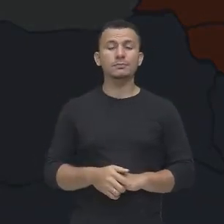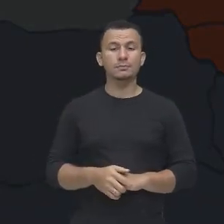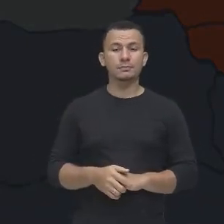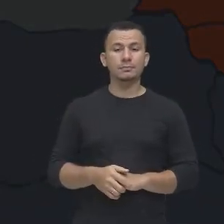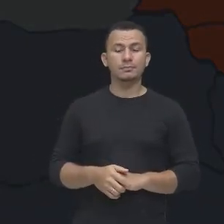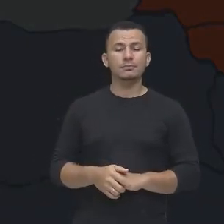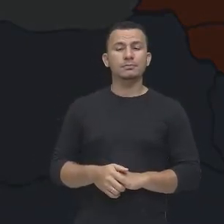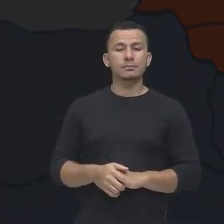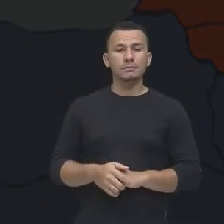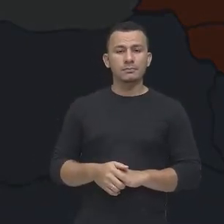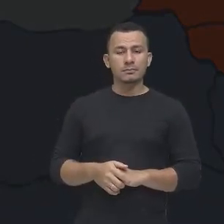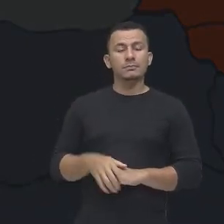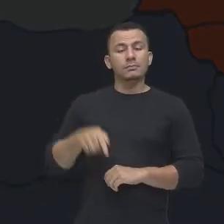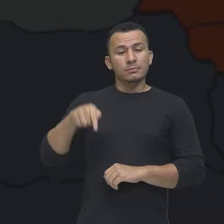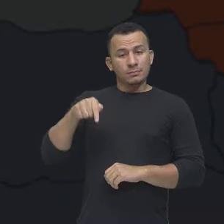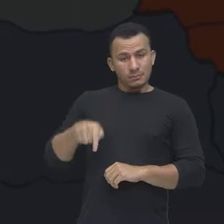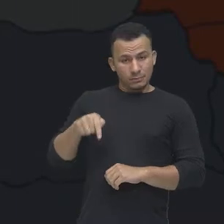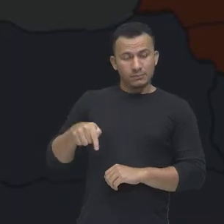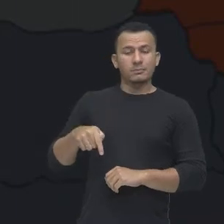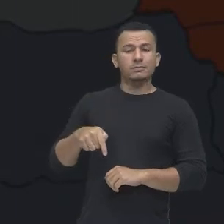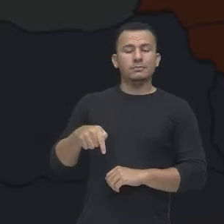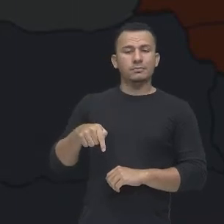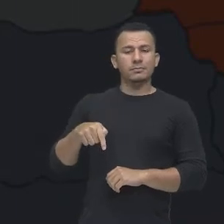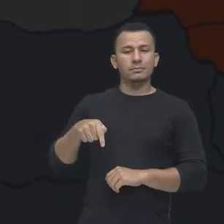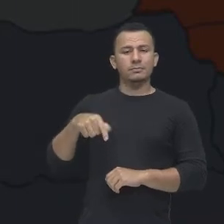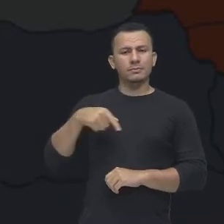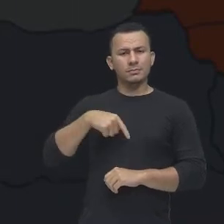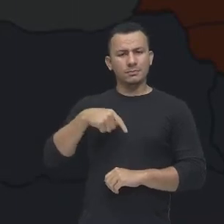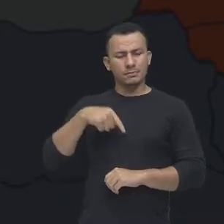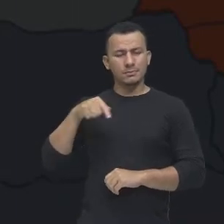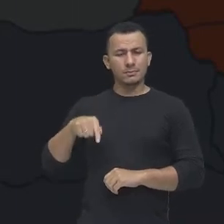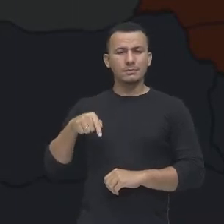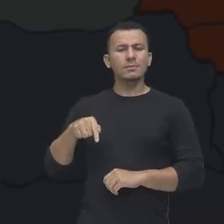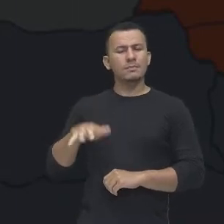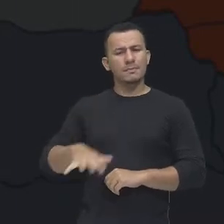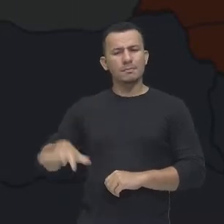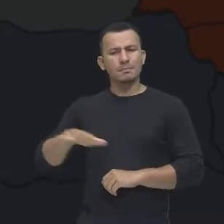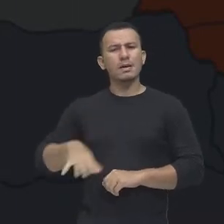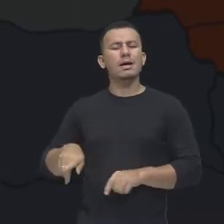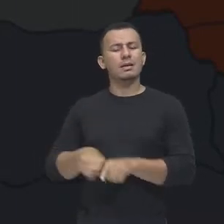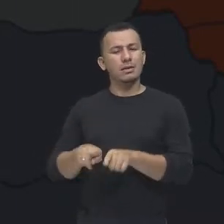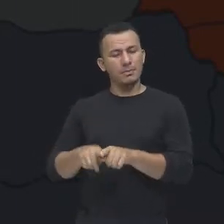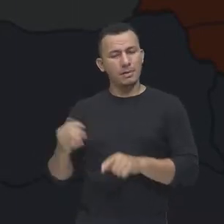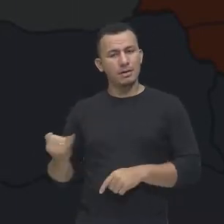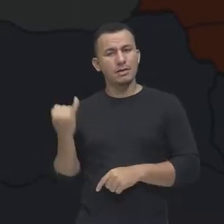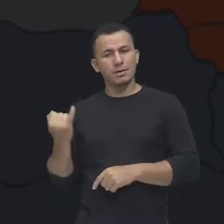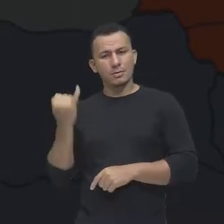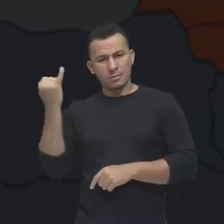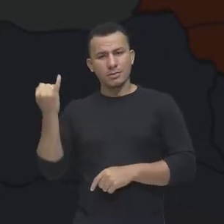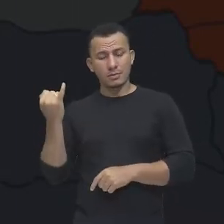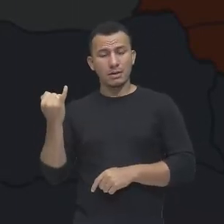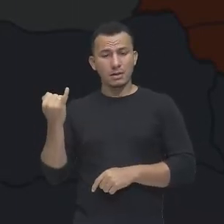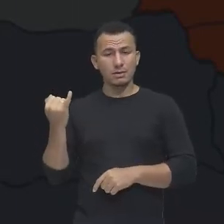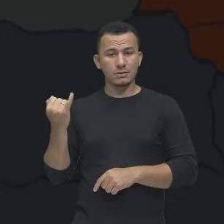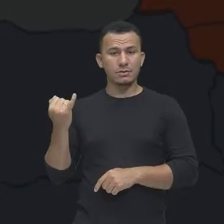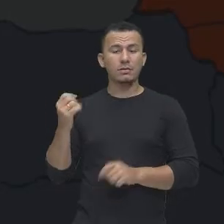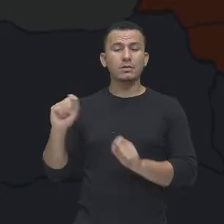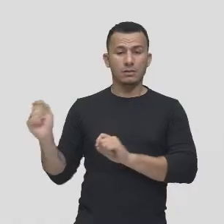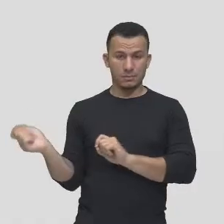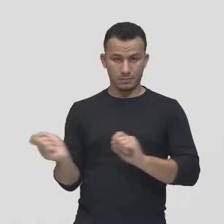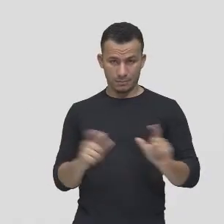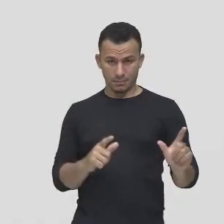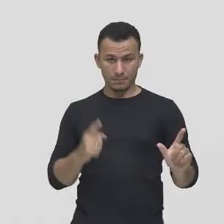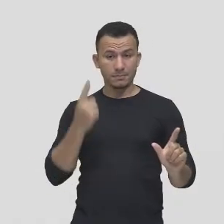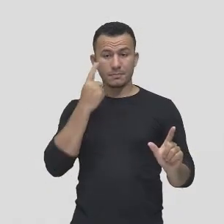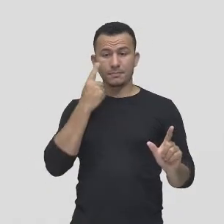Império Austro-Húngaro, como a gente falou, né? E que está ali, tem uma área que é muito importante. Nessa tela aí, na próxima tela a gente